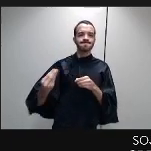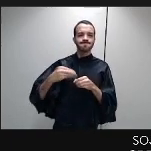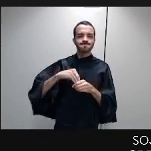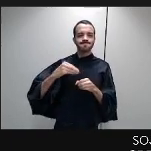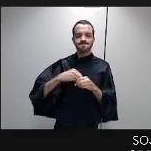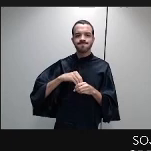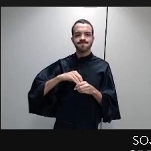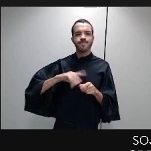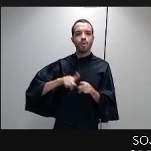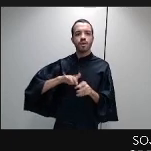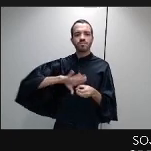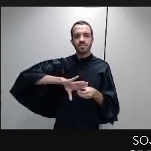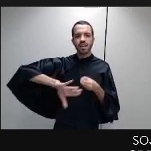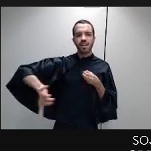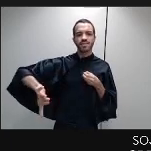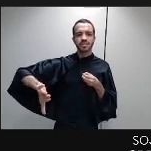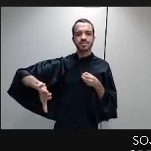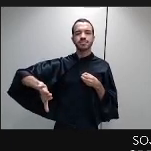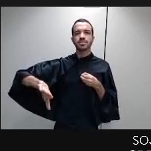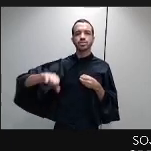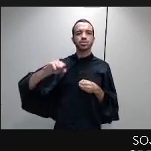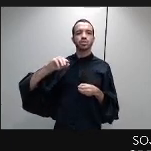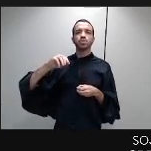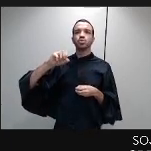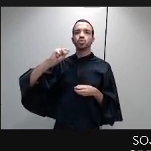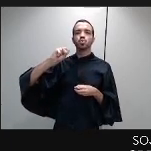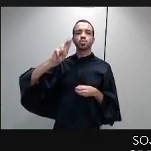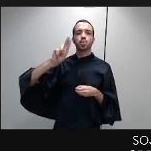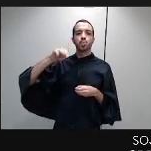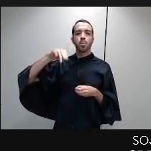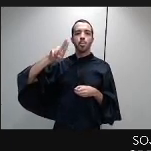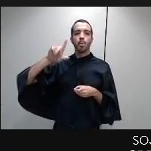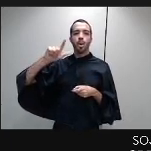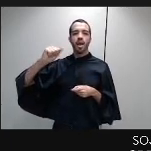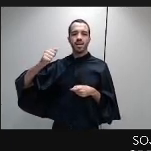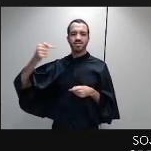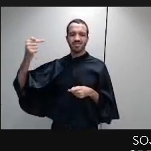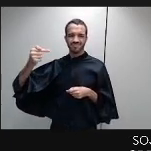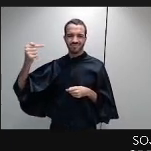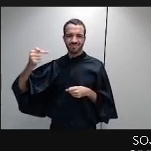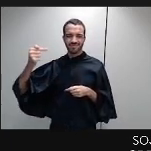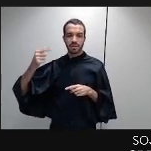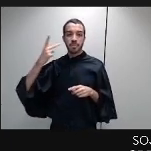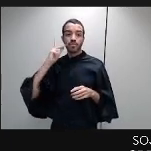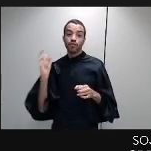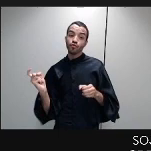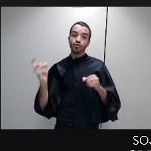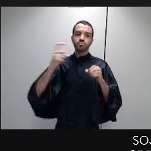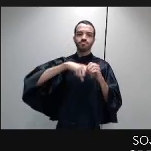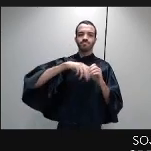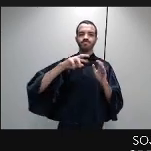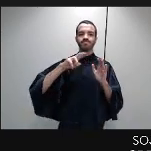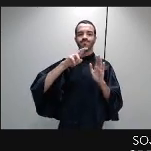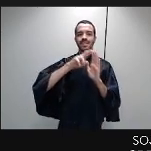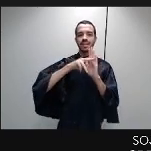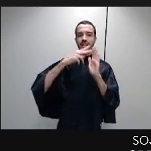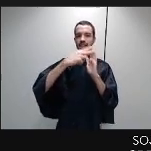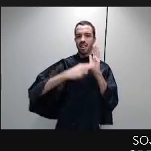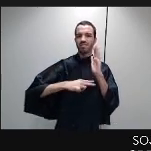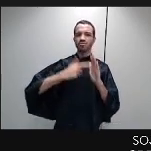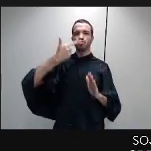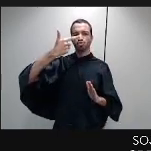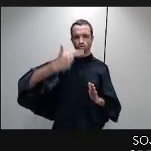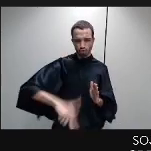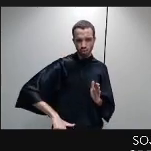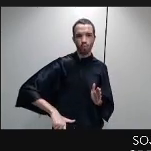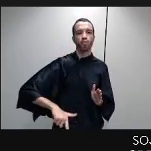a aplicação da súmula 7 devendo os autos retornarem ao relator para exame do seu mérito